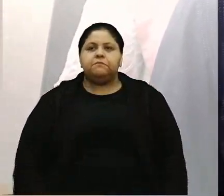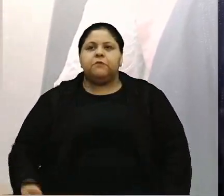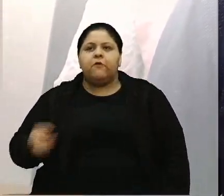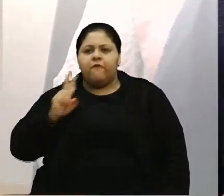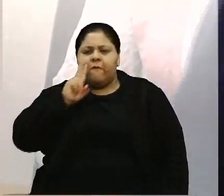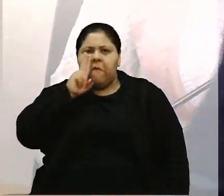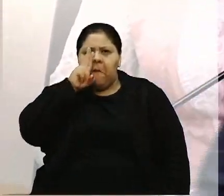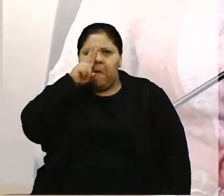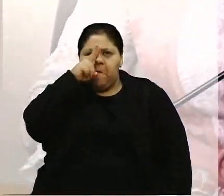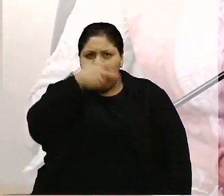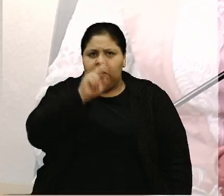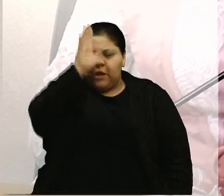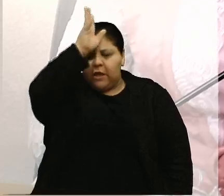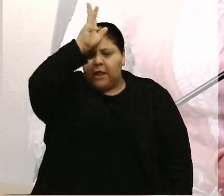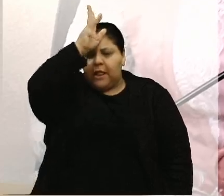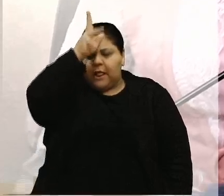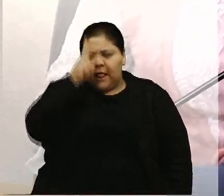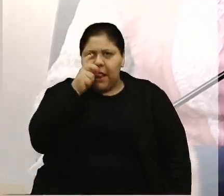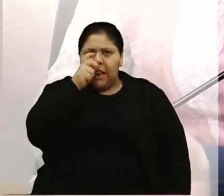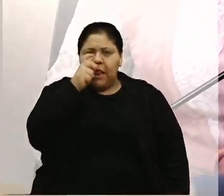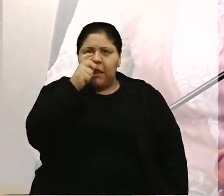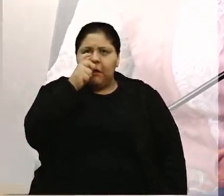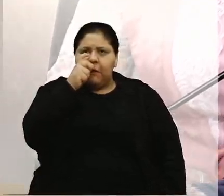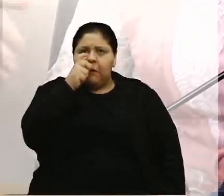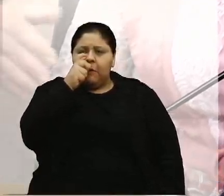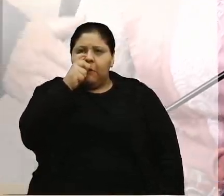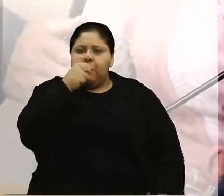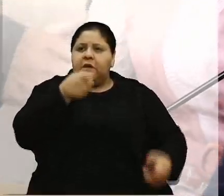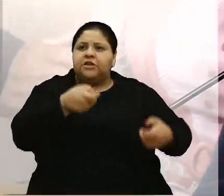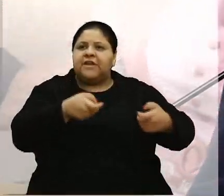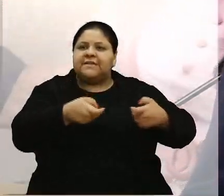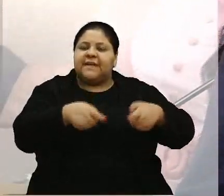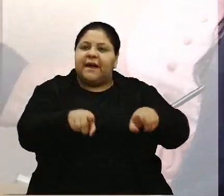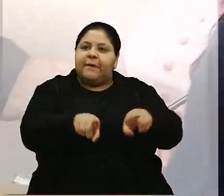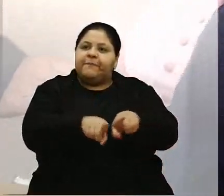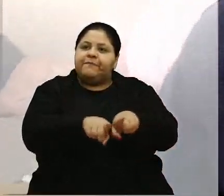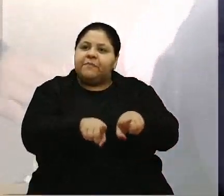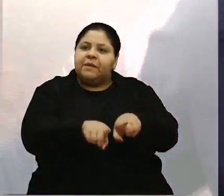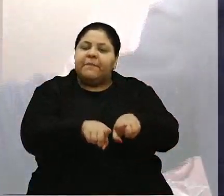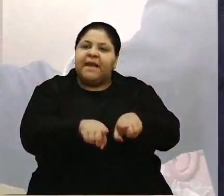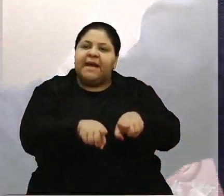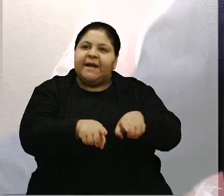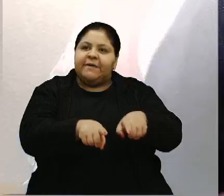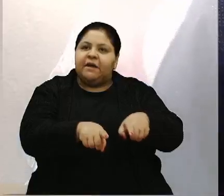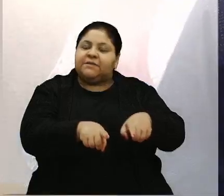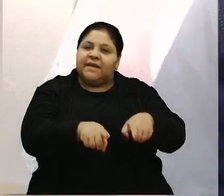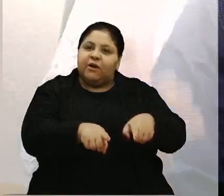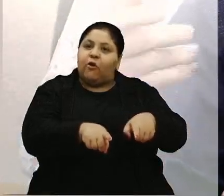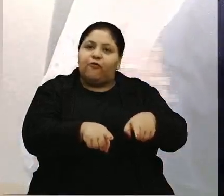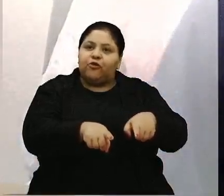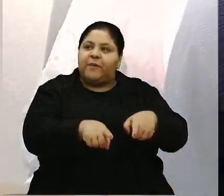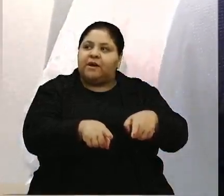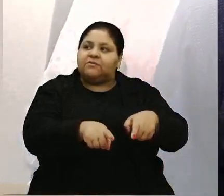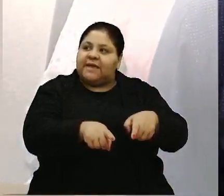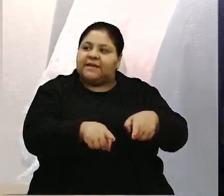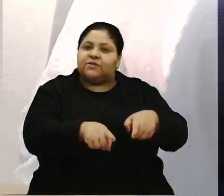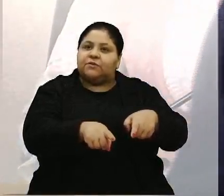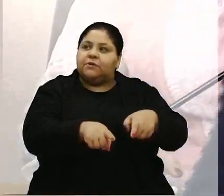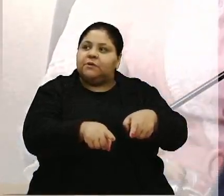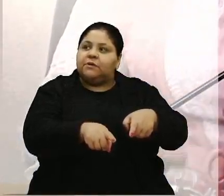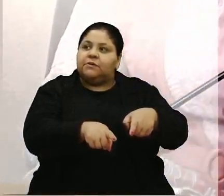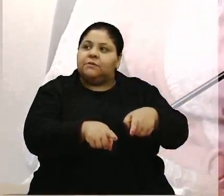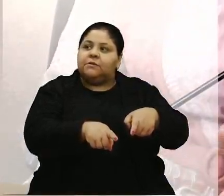Valente galo de rinha, guasca vestido de penas, quando arrasta as chilenas no tambor de um